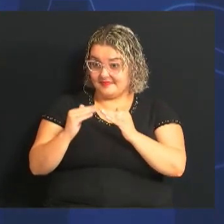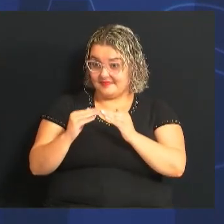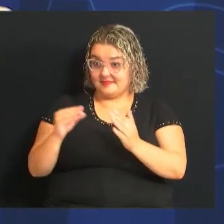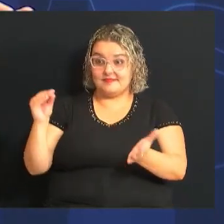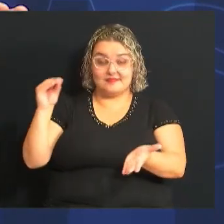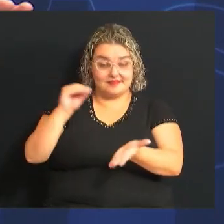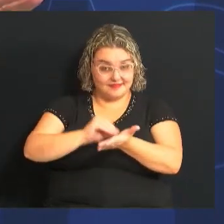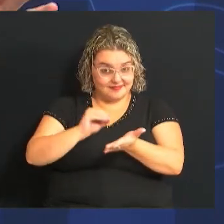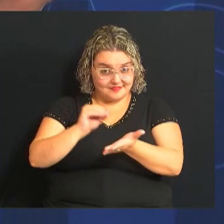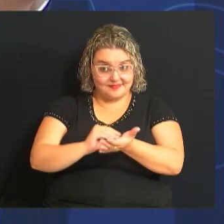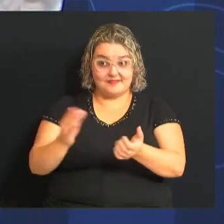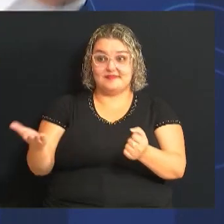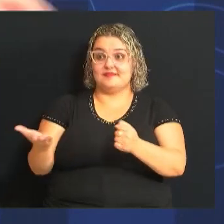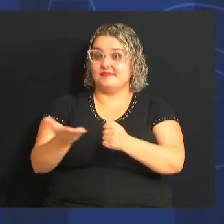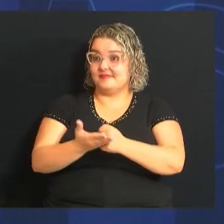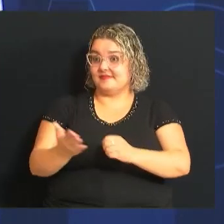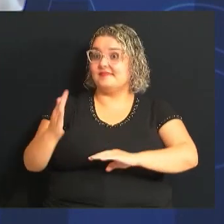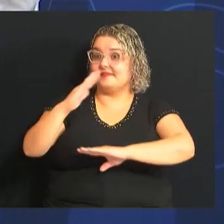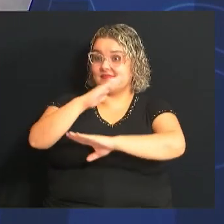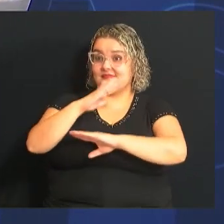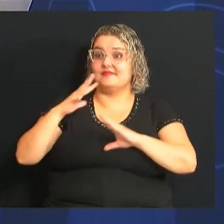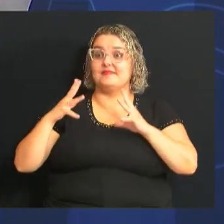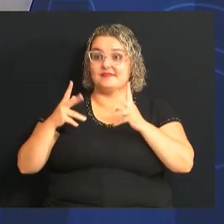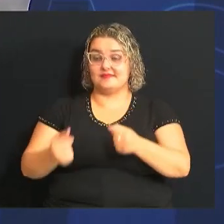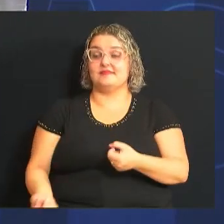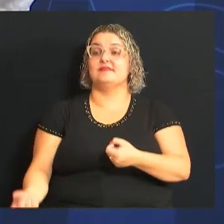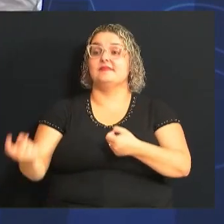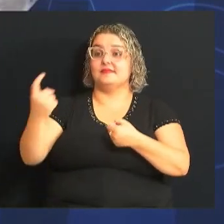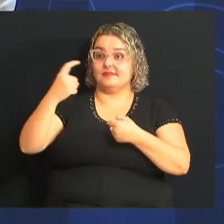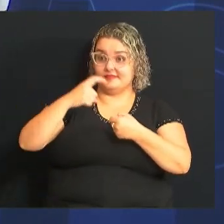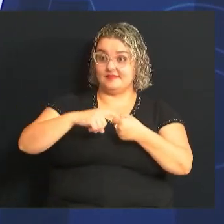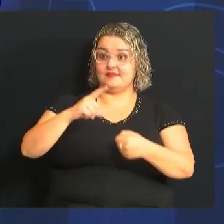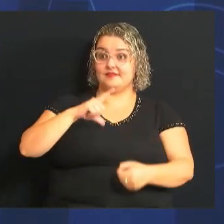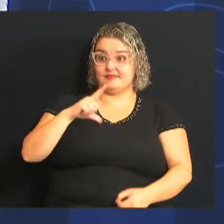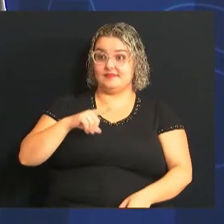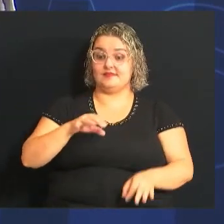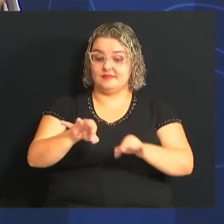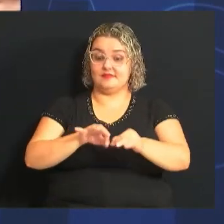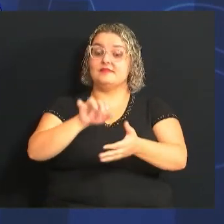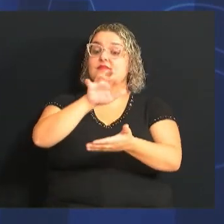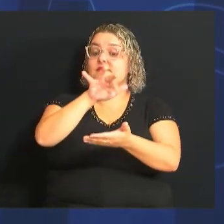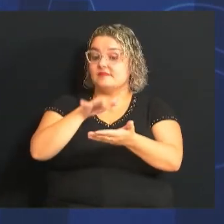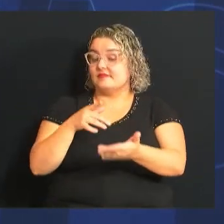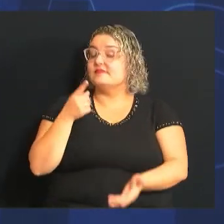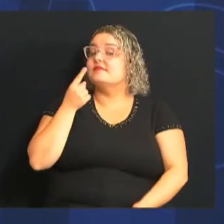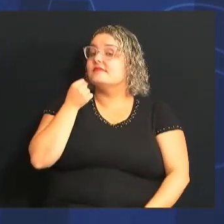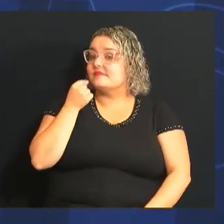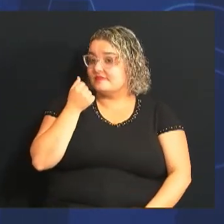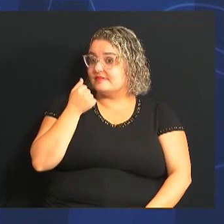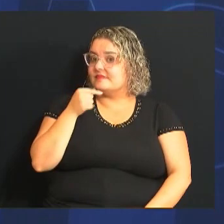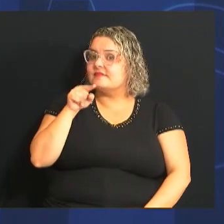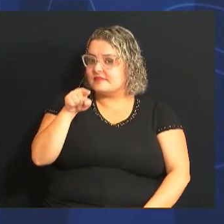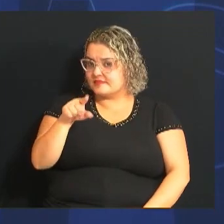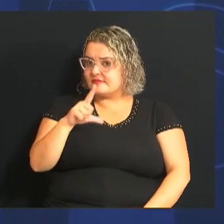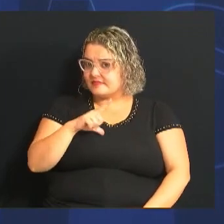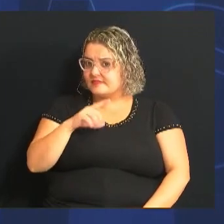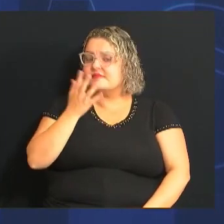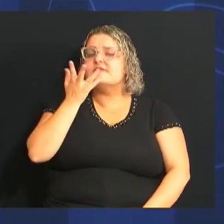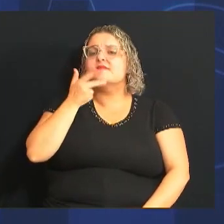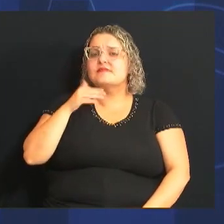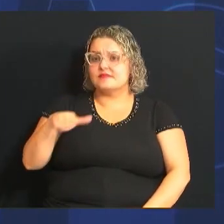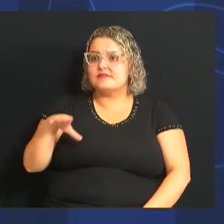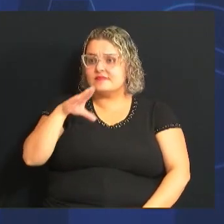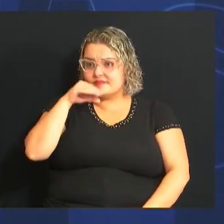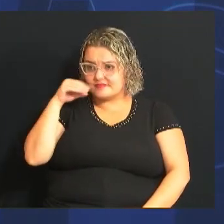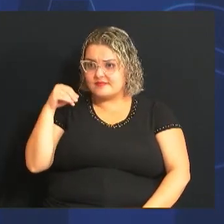último intervalo no nosso Câmara Total. Na volta tem o nosso quadro Na Ponta do Lápis. Você tem criança, tem